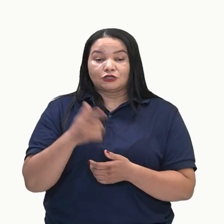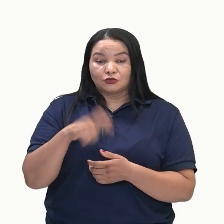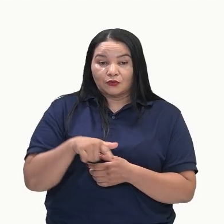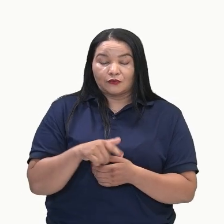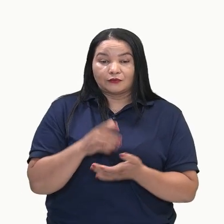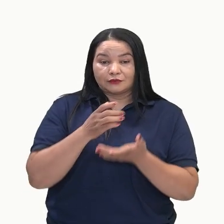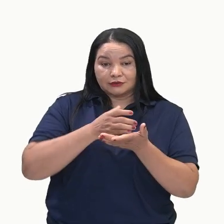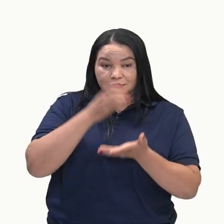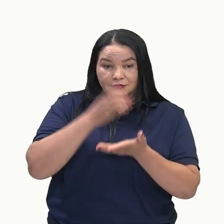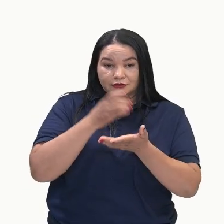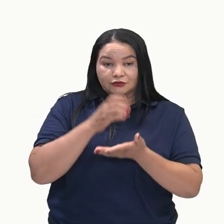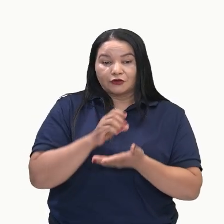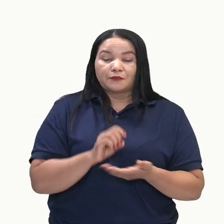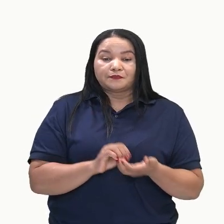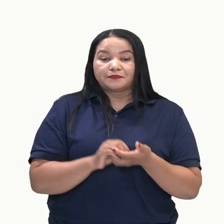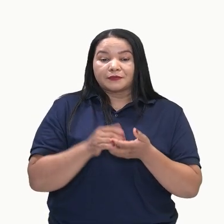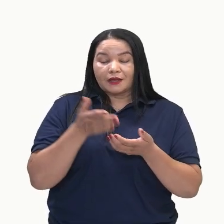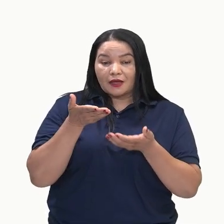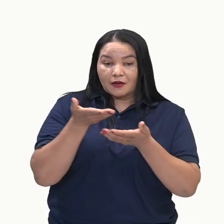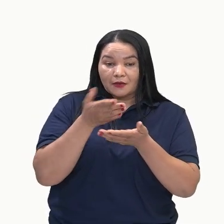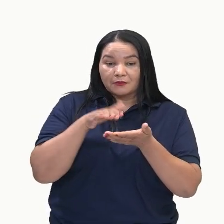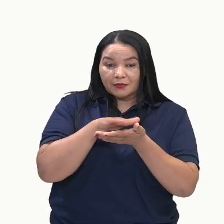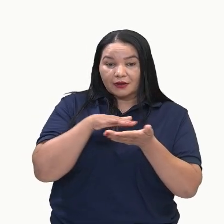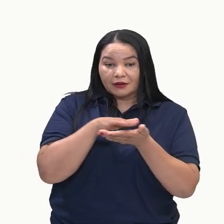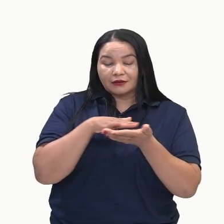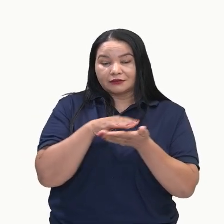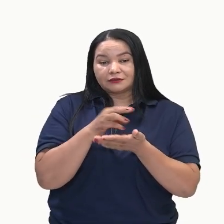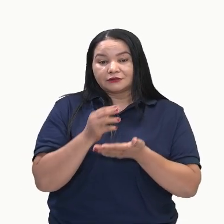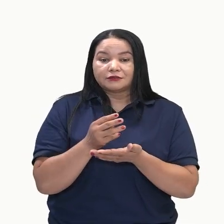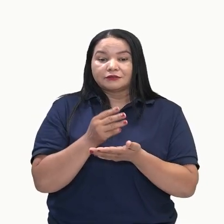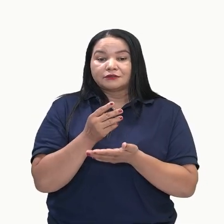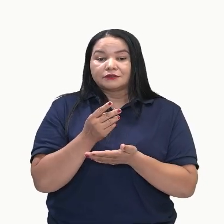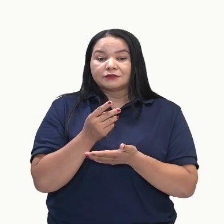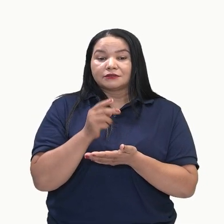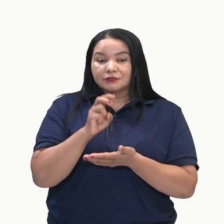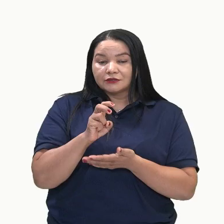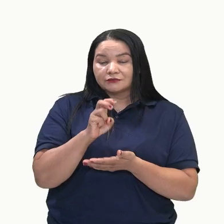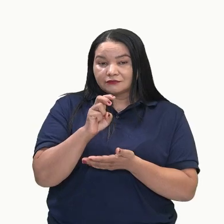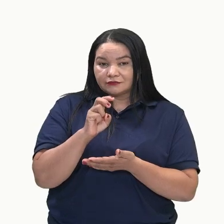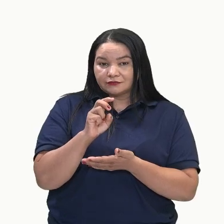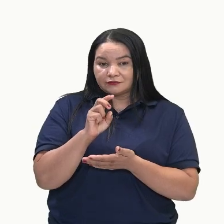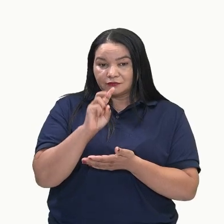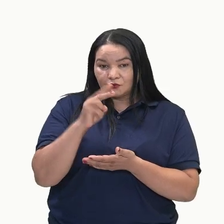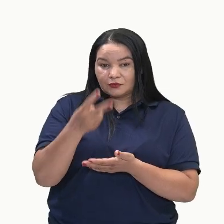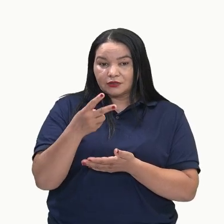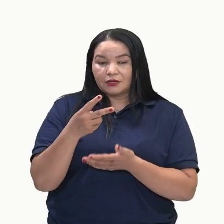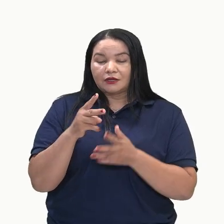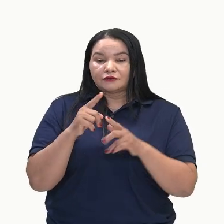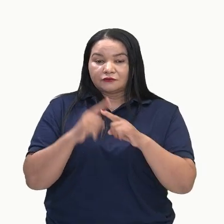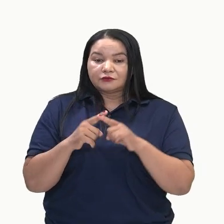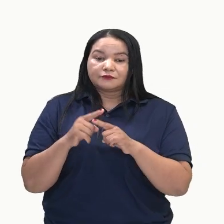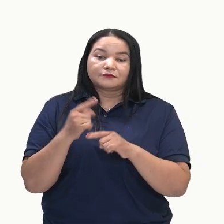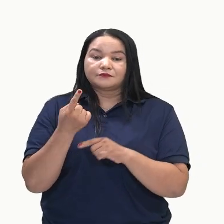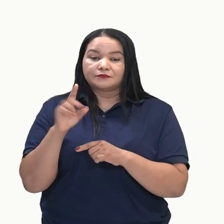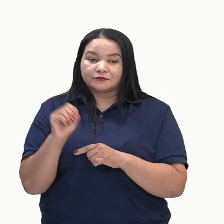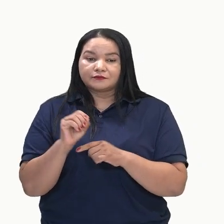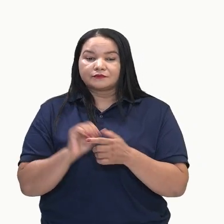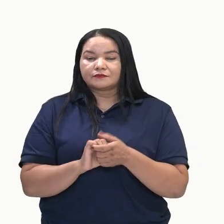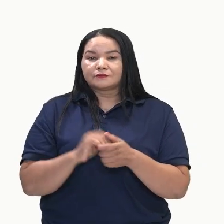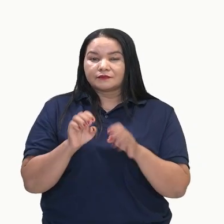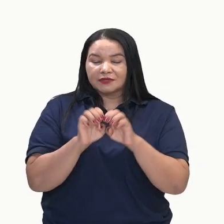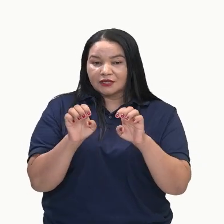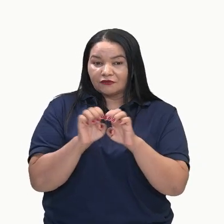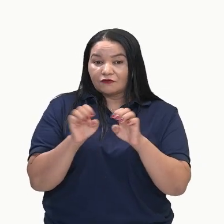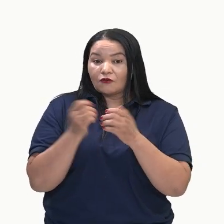R igual a 5 centímetros e a altura H de 10 centímetros. Usando a fórmula, que fórmula? Esta bem aqui,